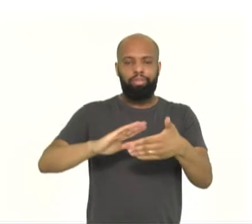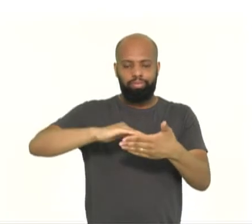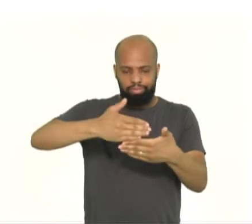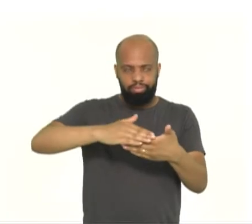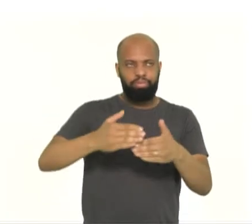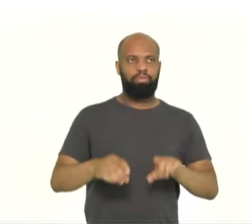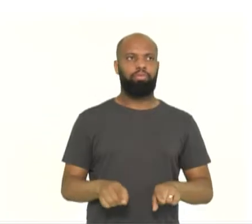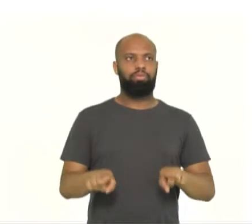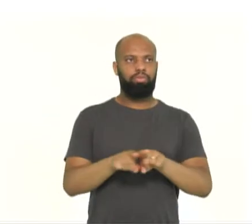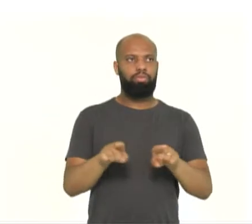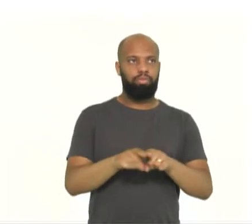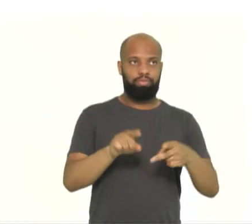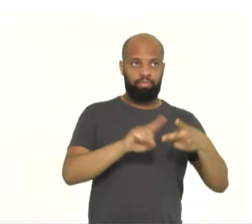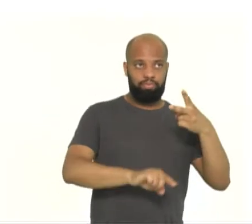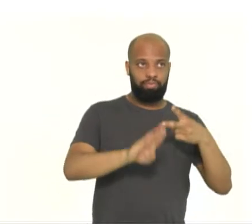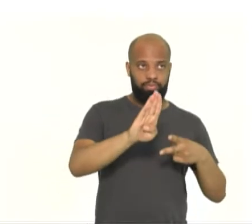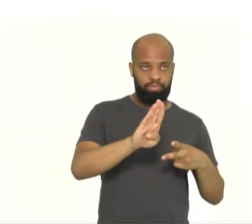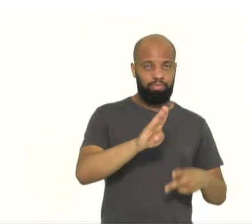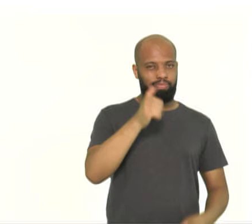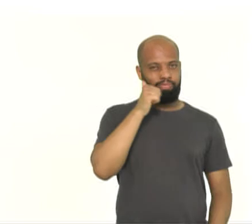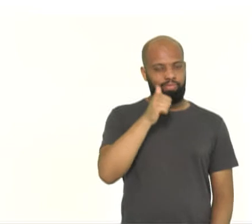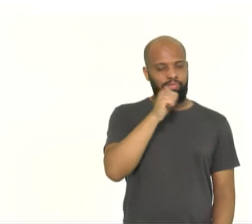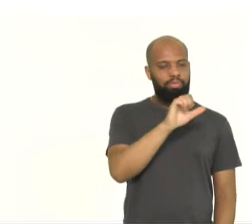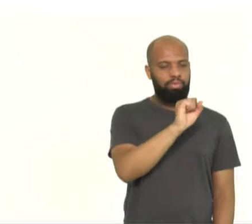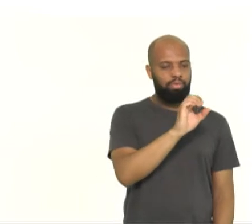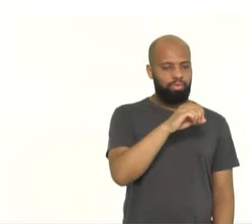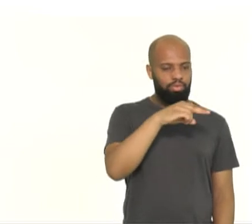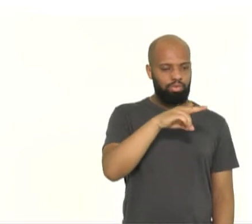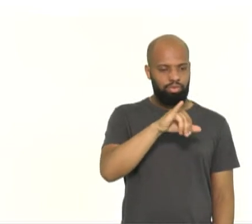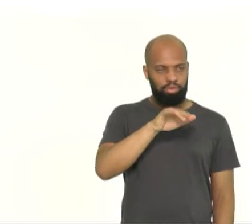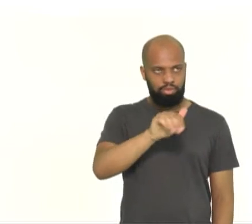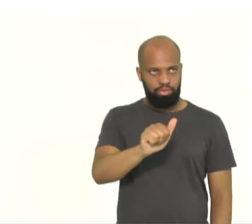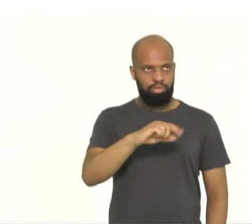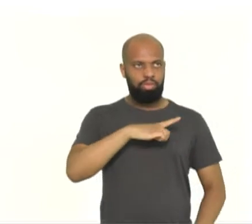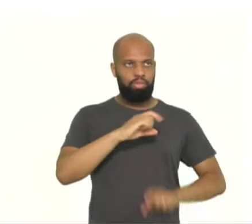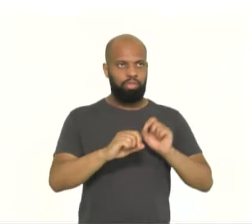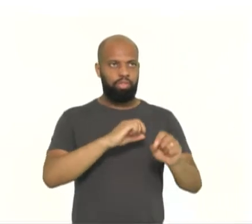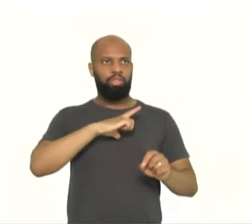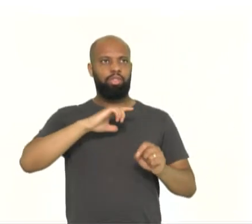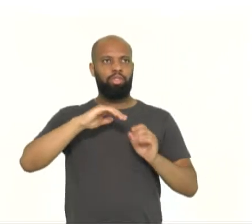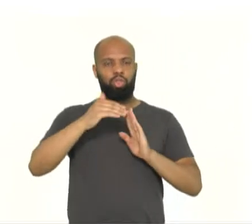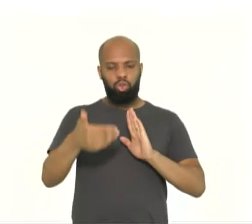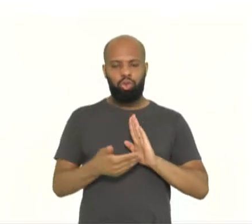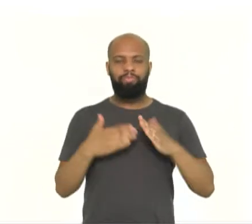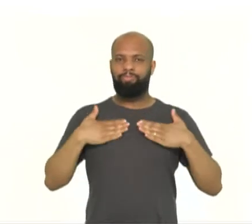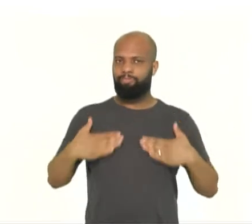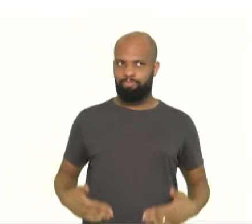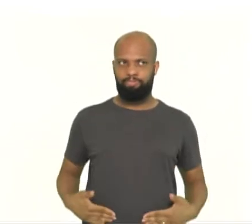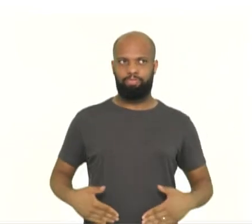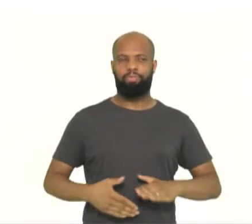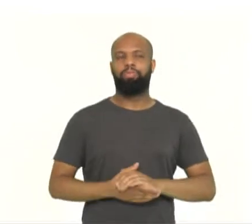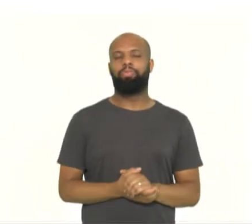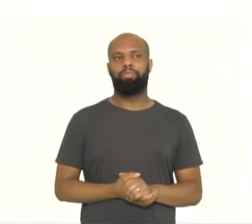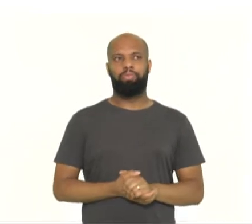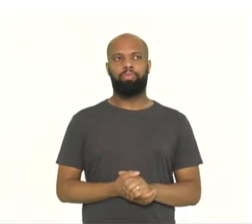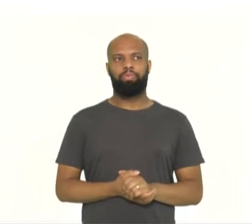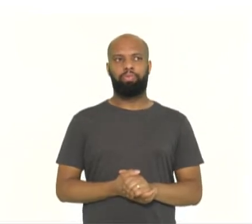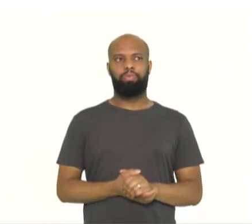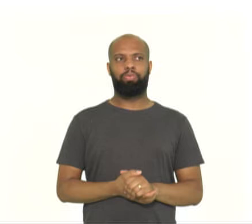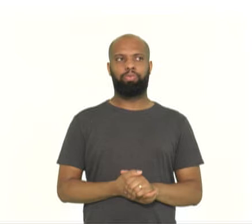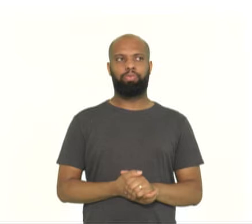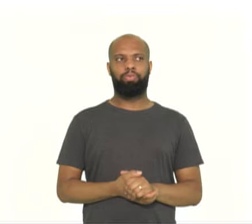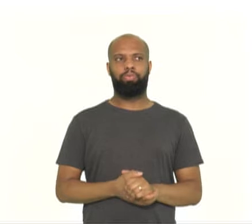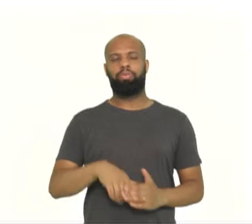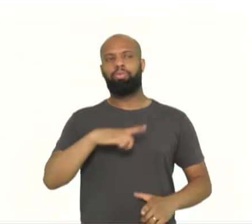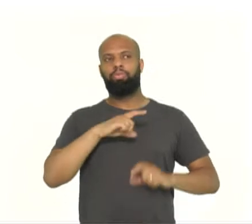Sônia, le duele, les duele ou le duelen. Todo o corpo, porque ha tenido um acidente,